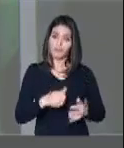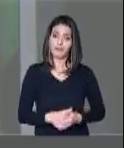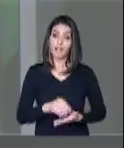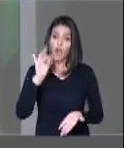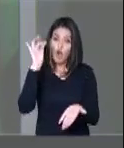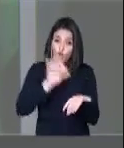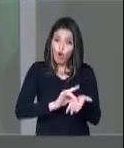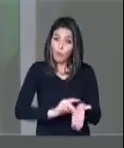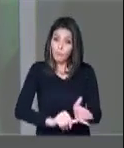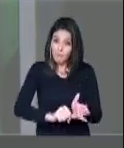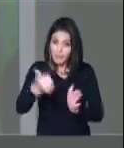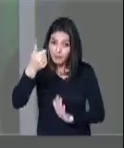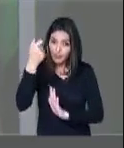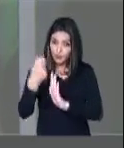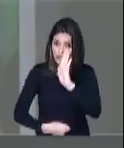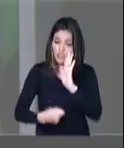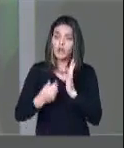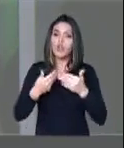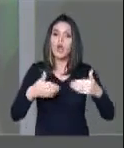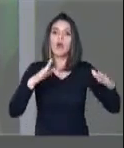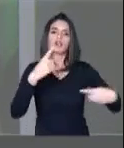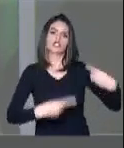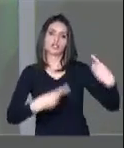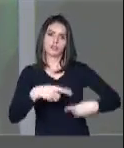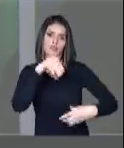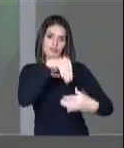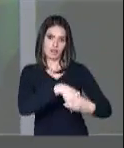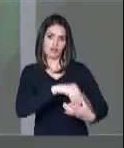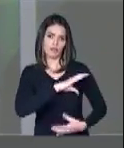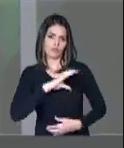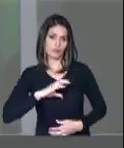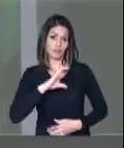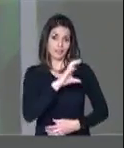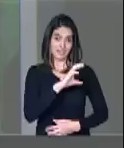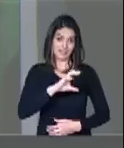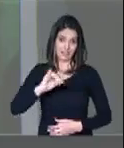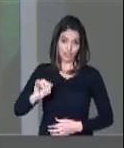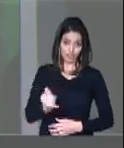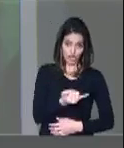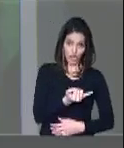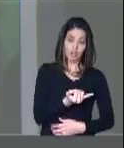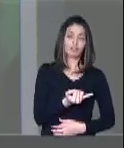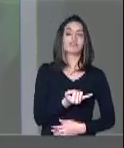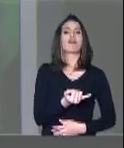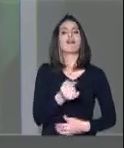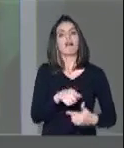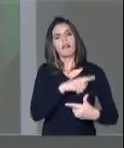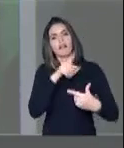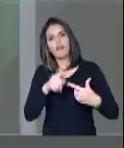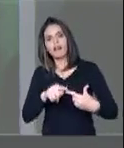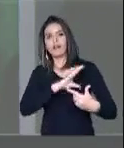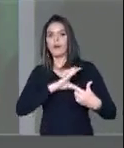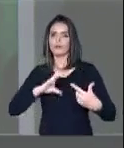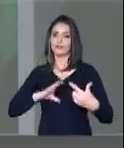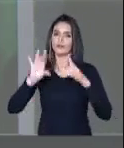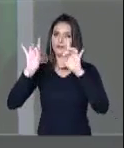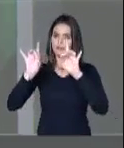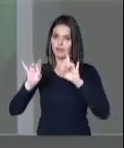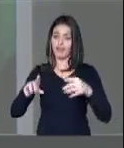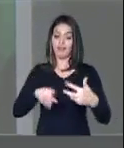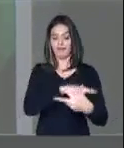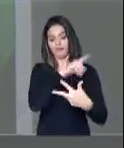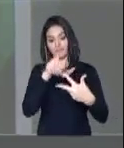estava originalmente em discussão lá na comissão, na CCJ ainda, depois na comissão especial e agora aqui no